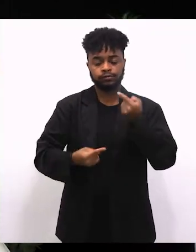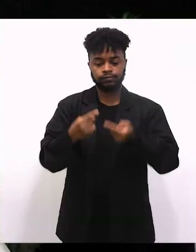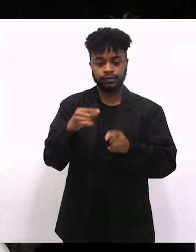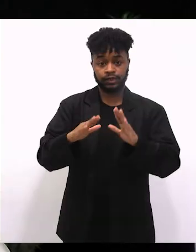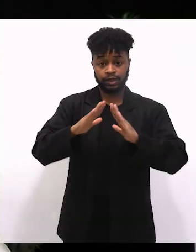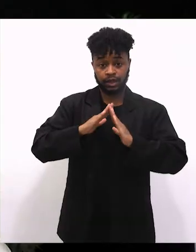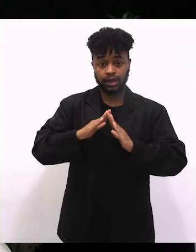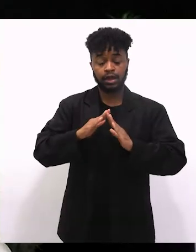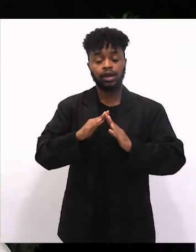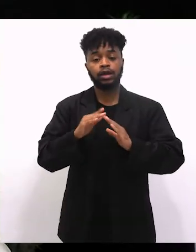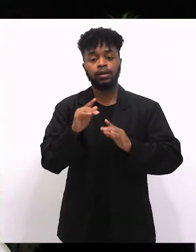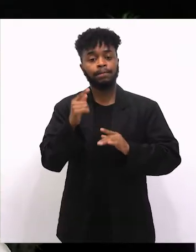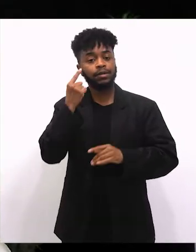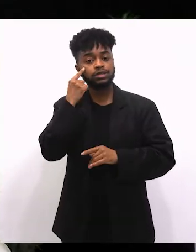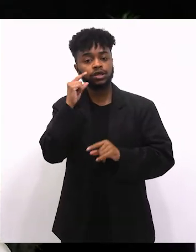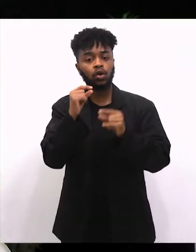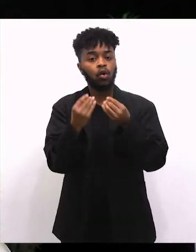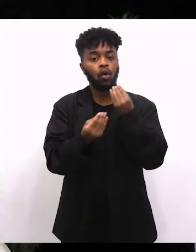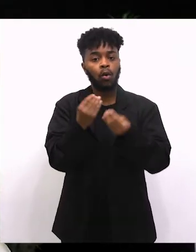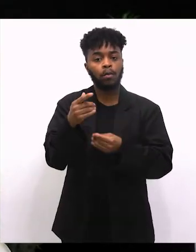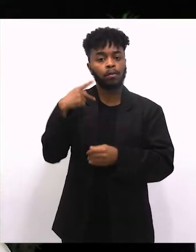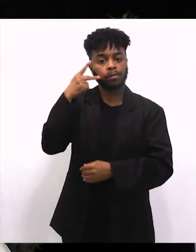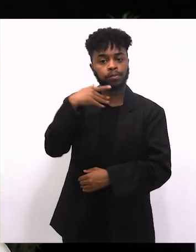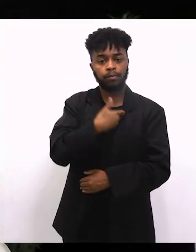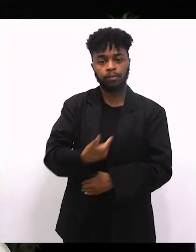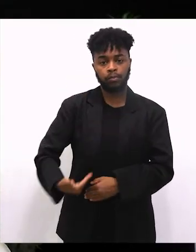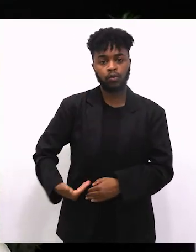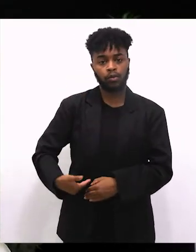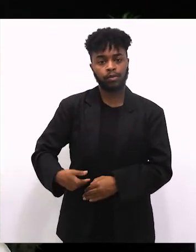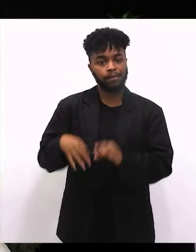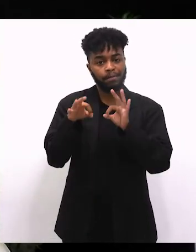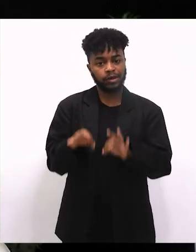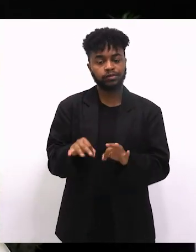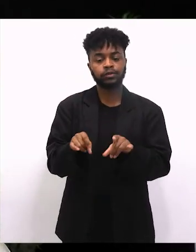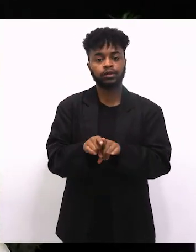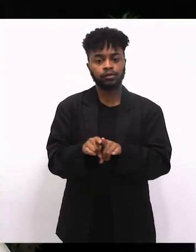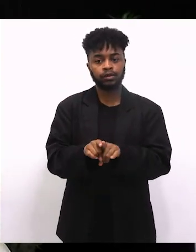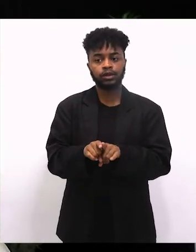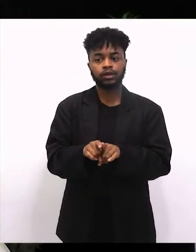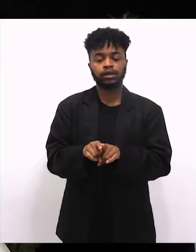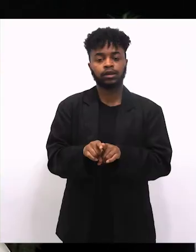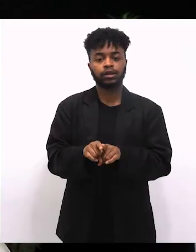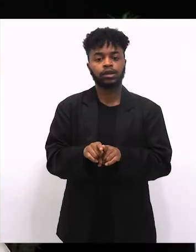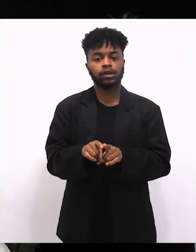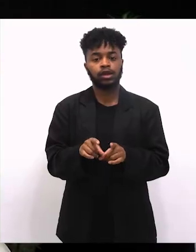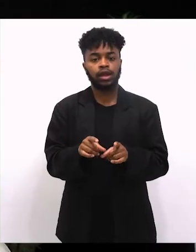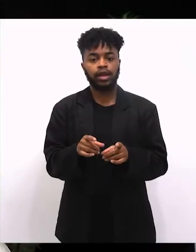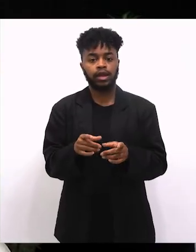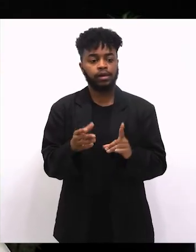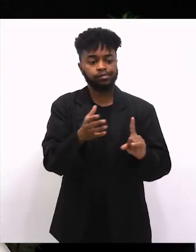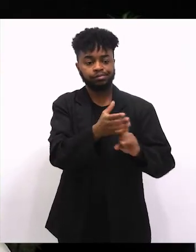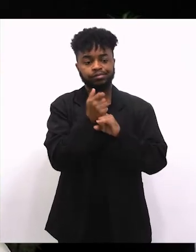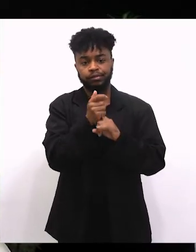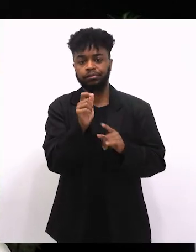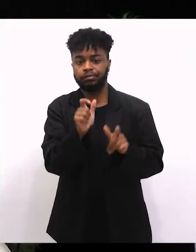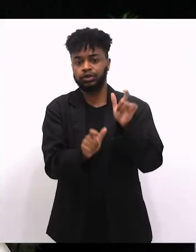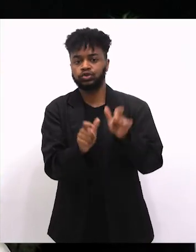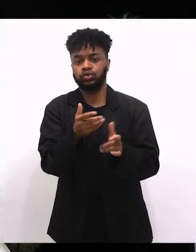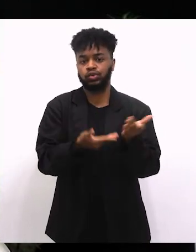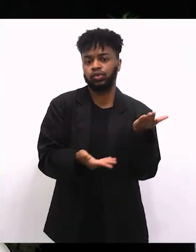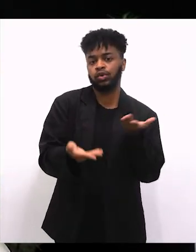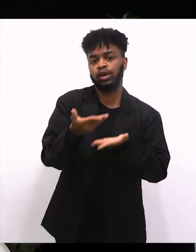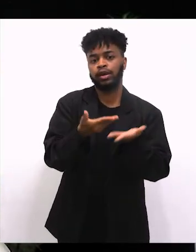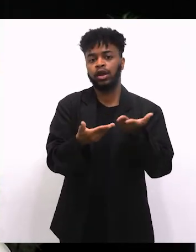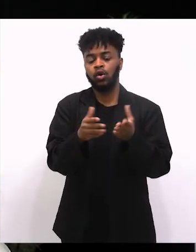de casos, pensar a política pública, né, de forma efetiva. E é isso, o tráfico de pessoas ele é dinâmico, né? As